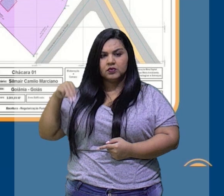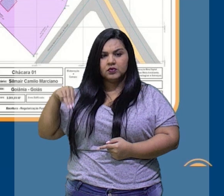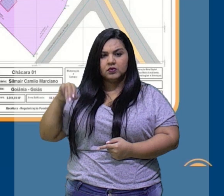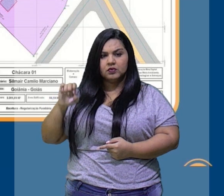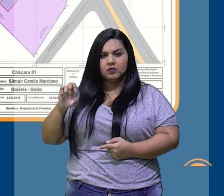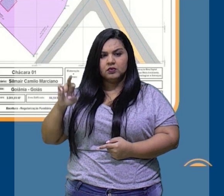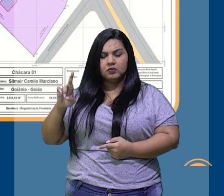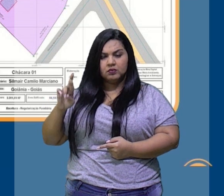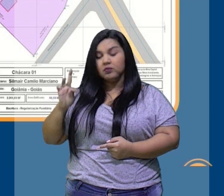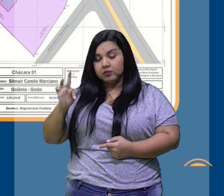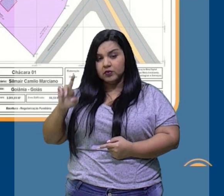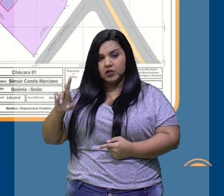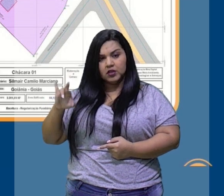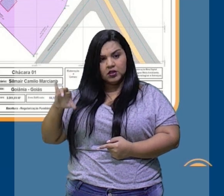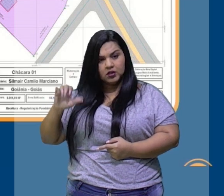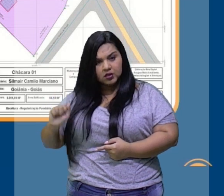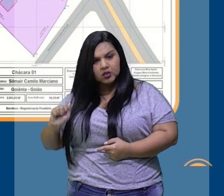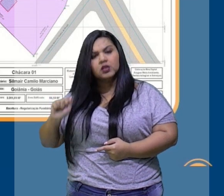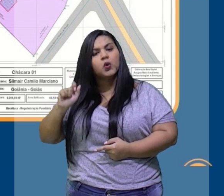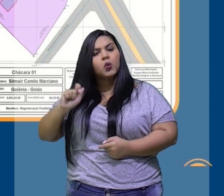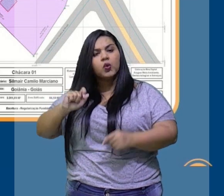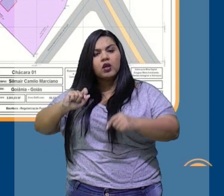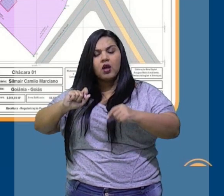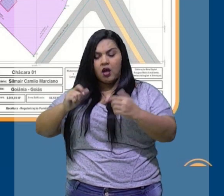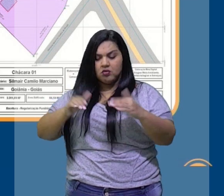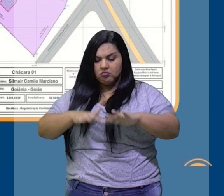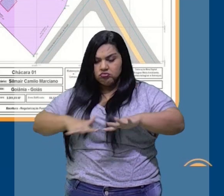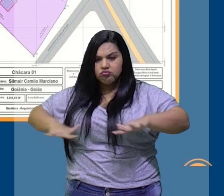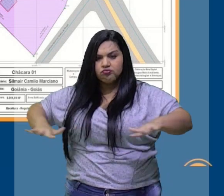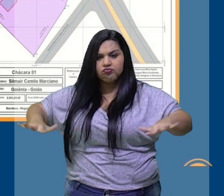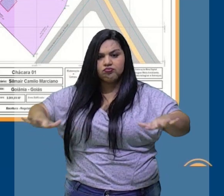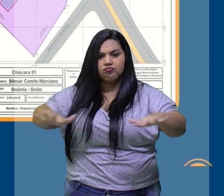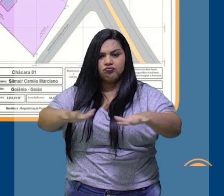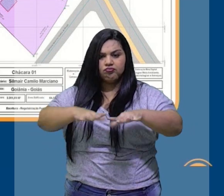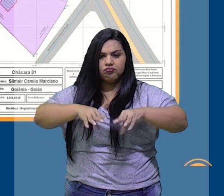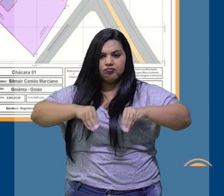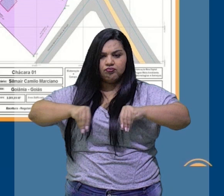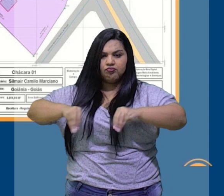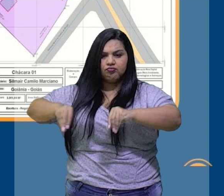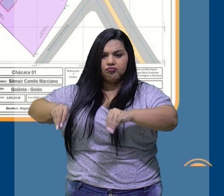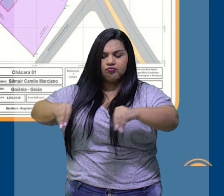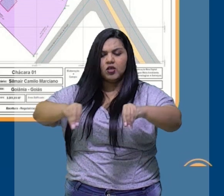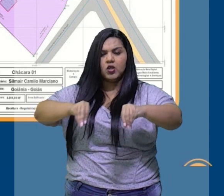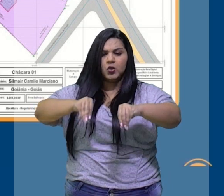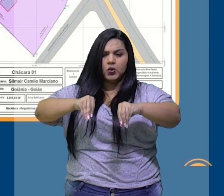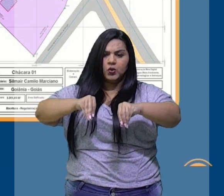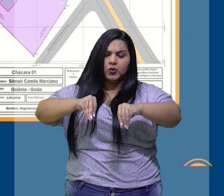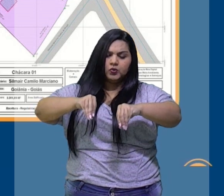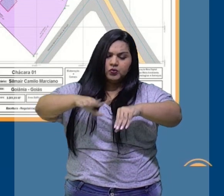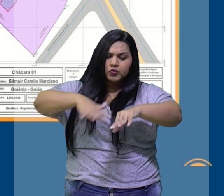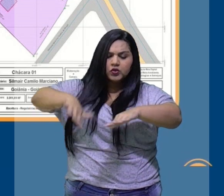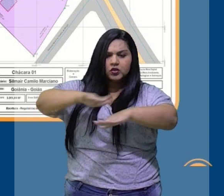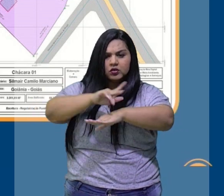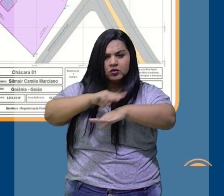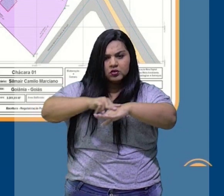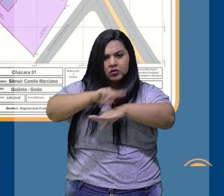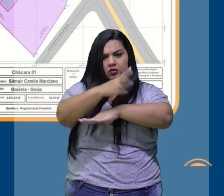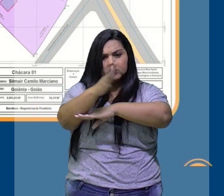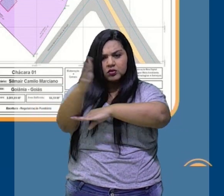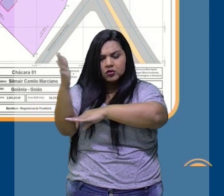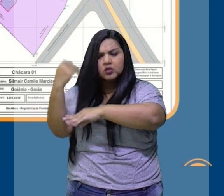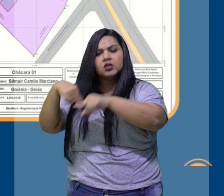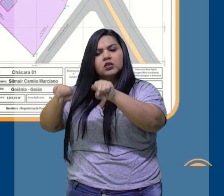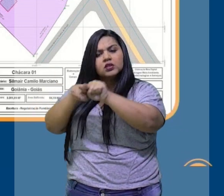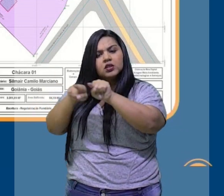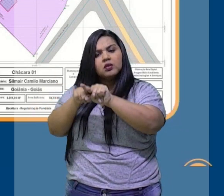duas partes, né? As físicas ou naturais, né? Hidrografia, vegetação, e também as